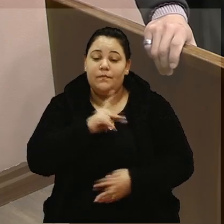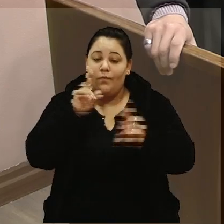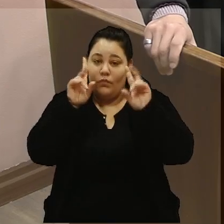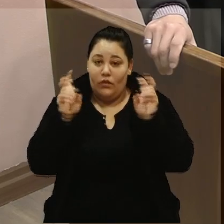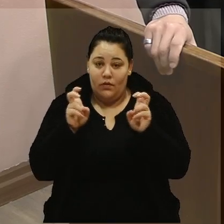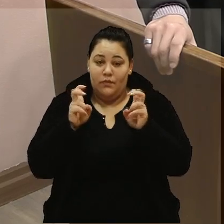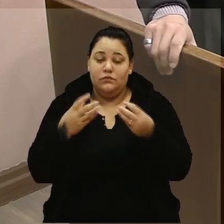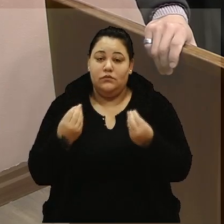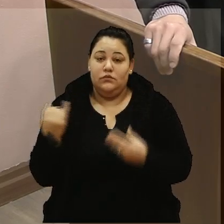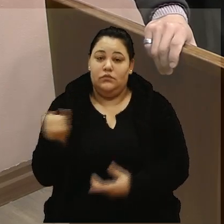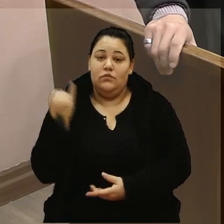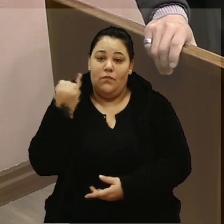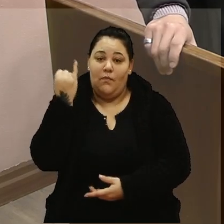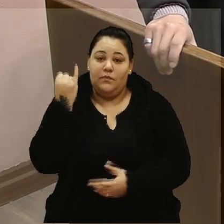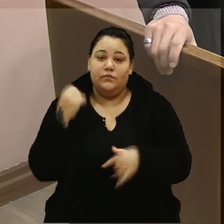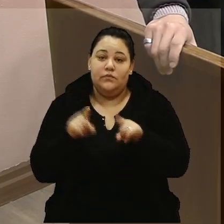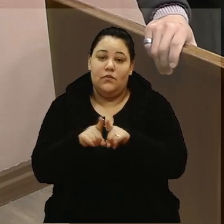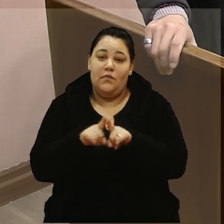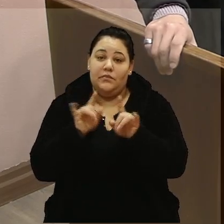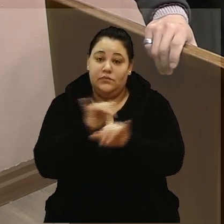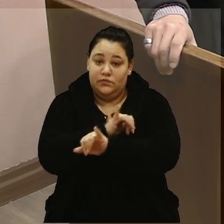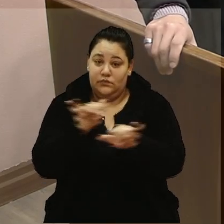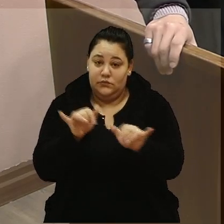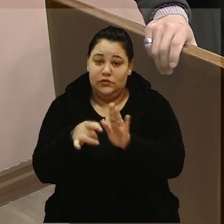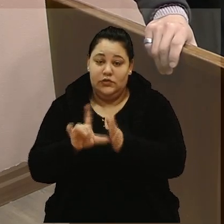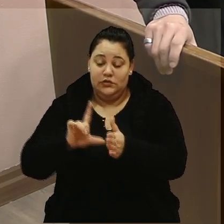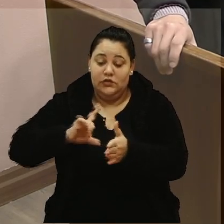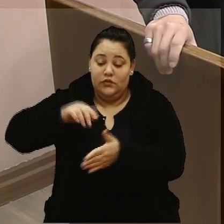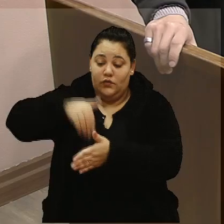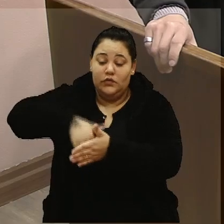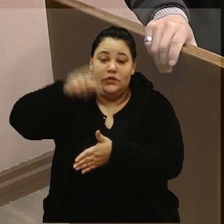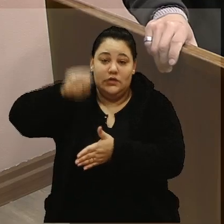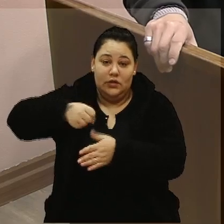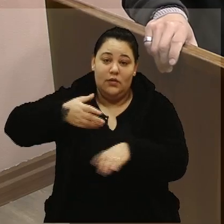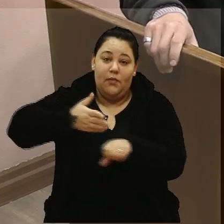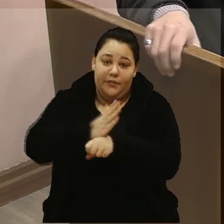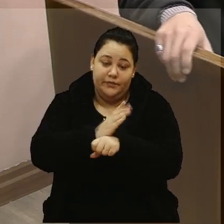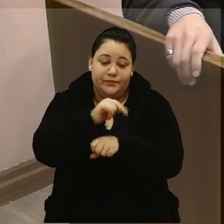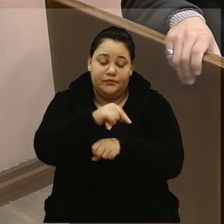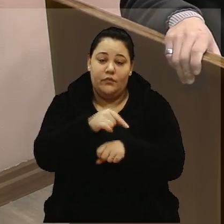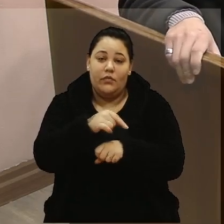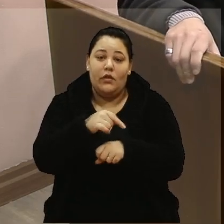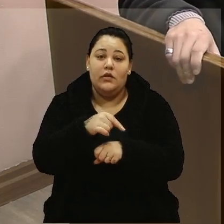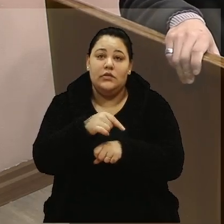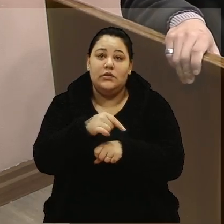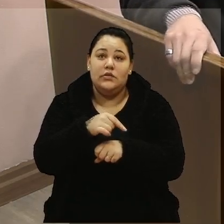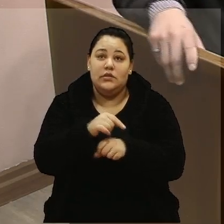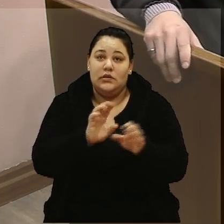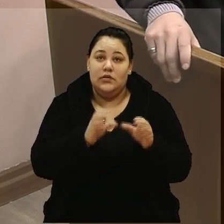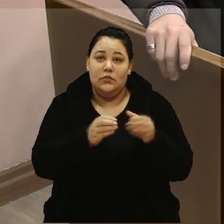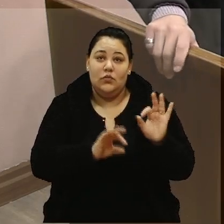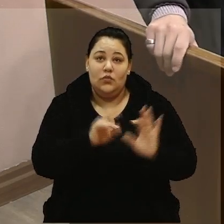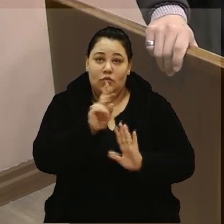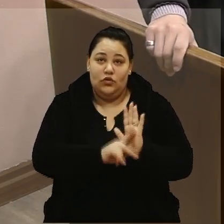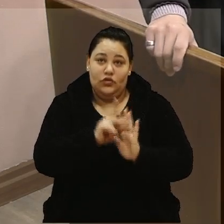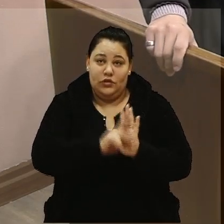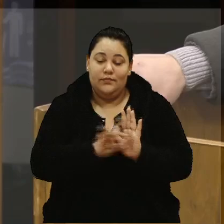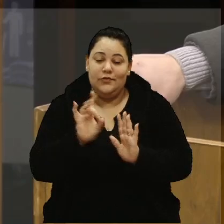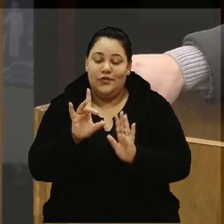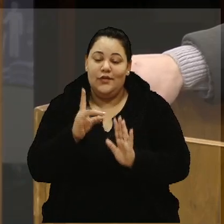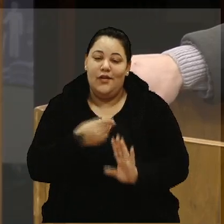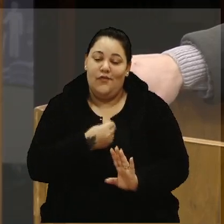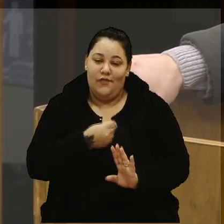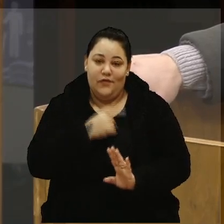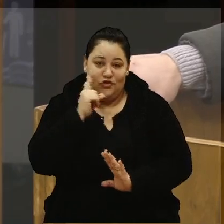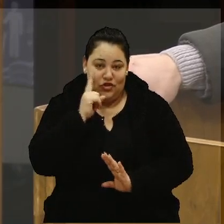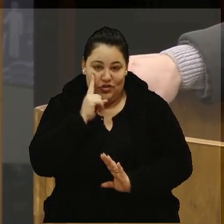importância. Já aviso de antemão que estarei votando sim a favor dessa moção. Acredito que é só quem vive no dia a dia,